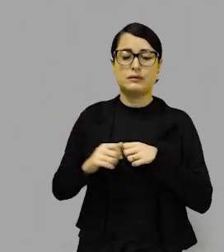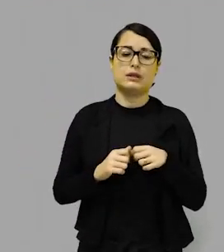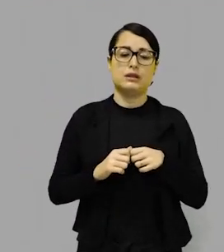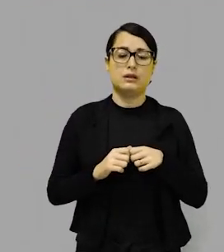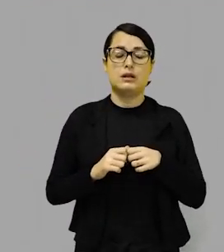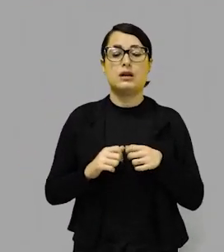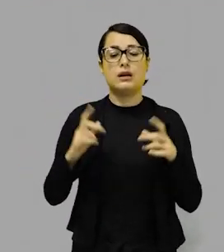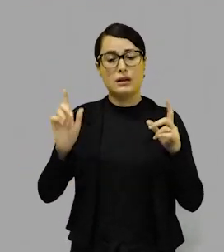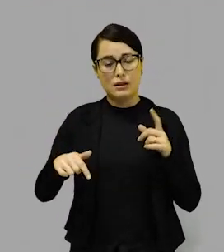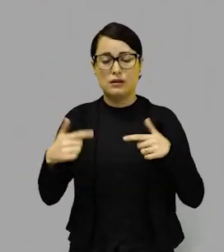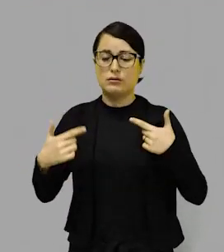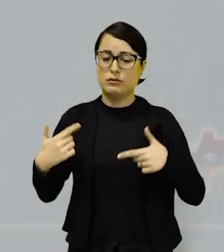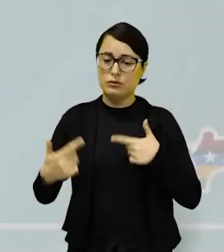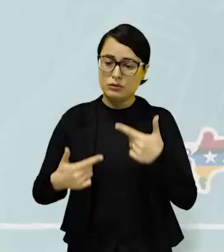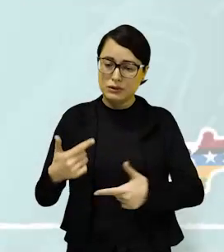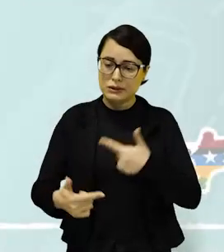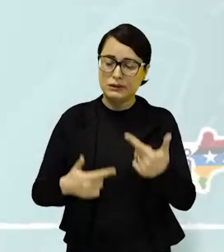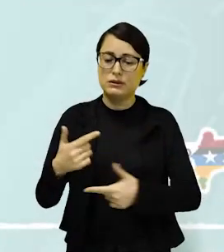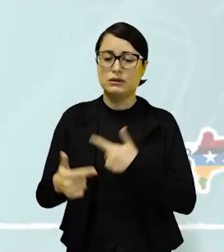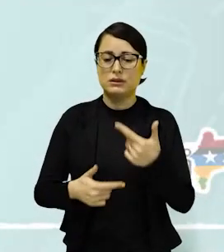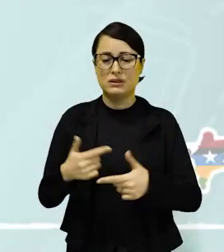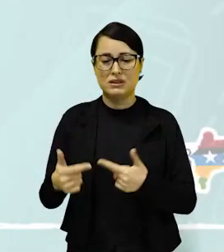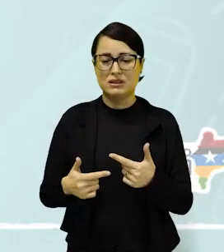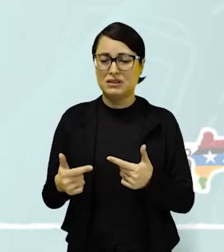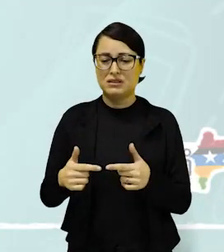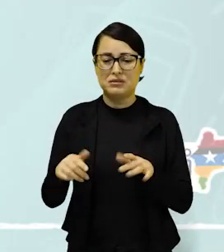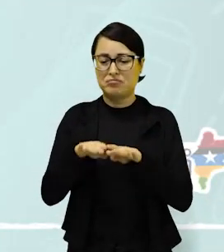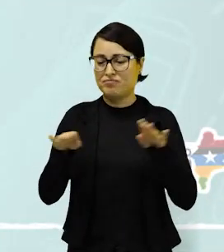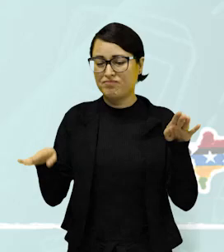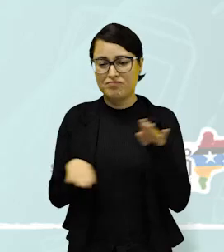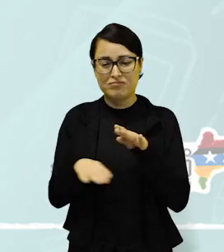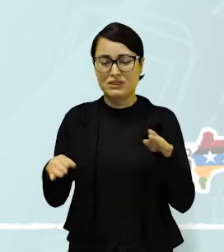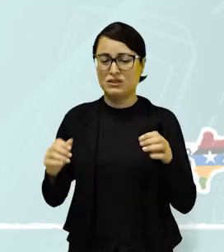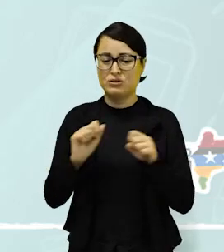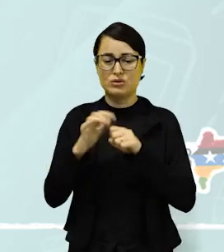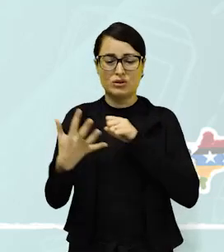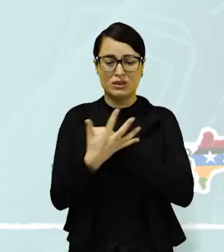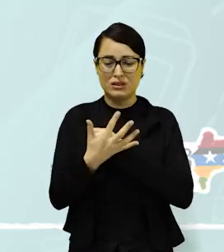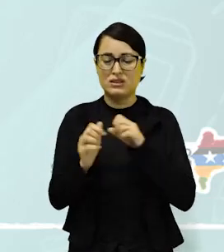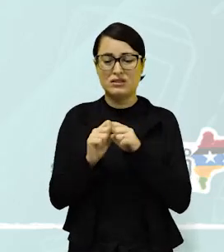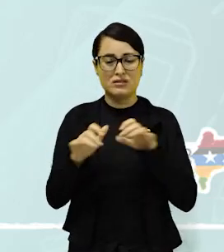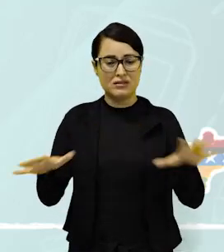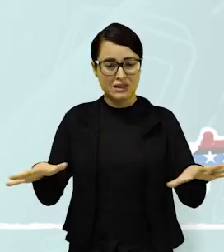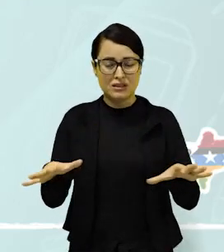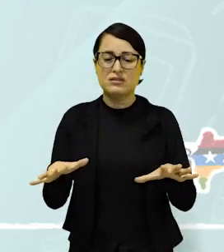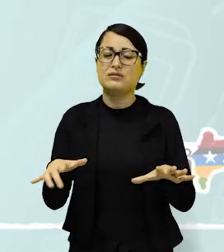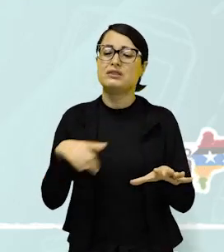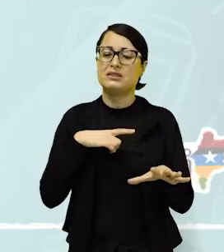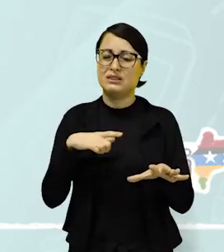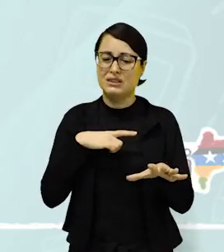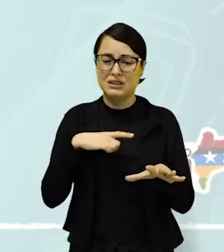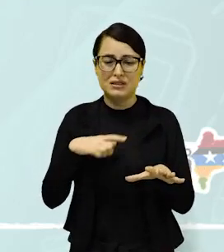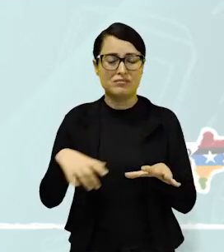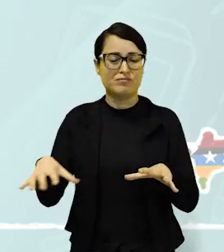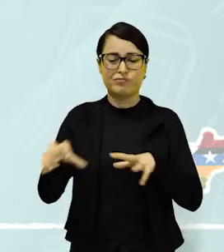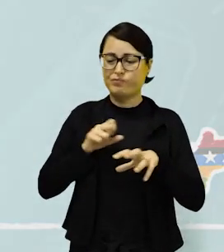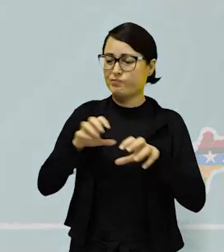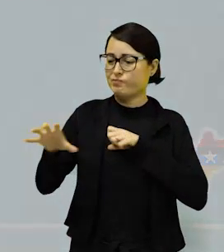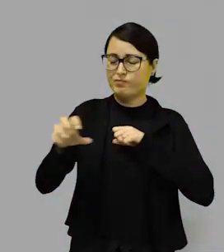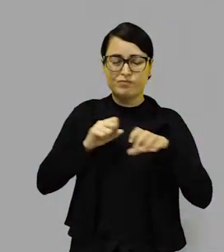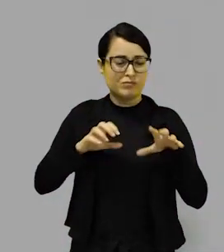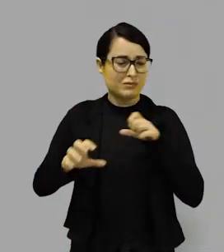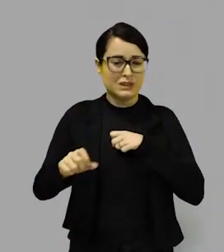uma luta muito desigual, né? O coronavírus ele tem afetado a humanidade de